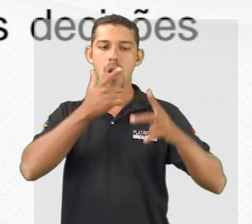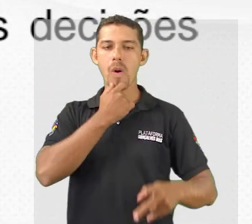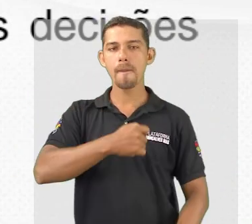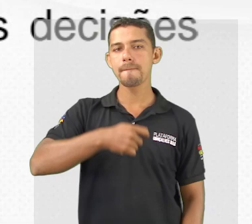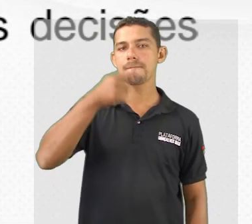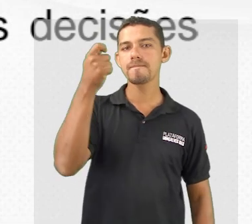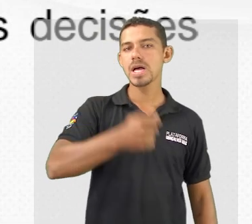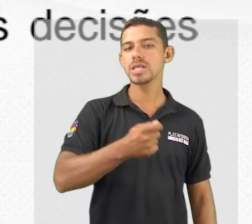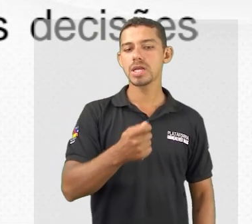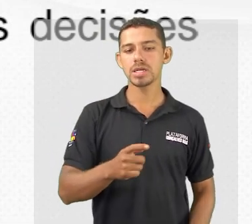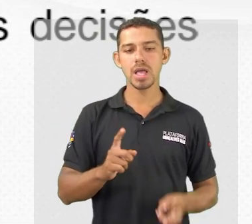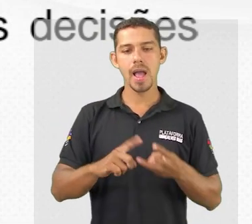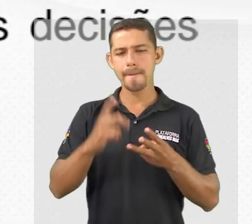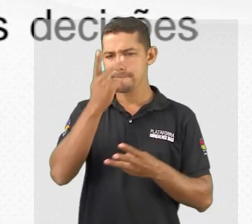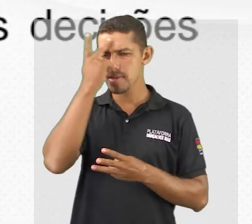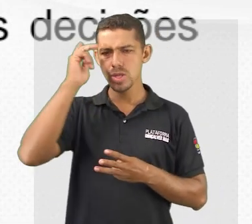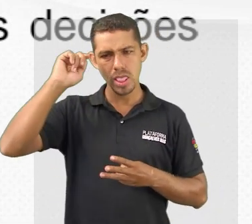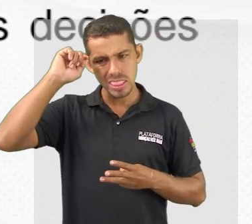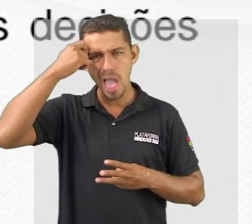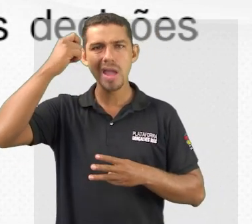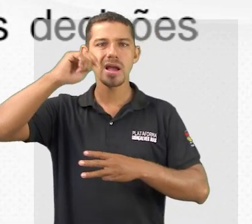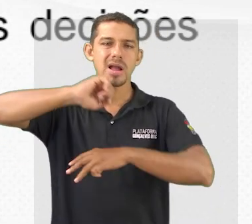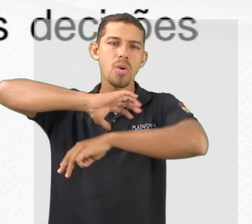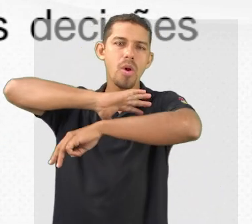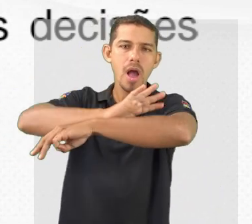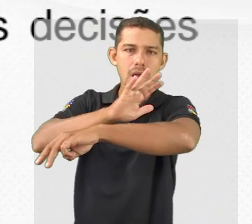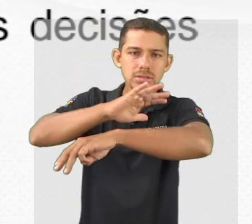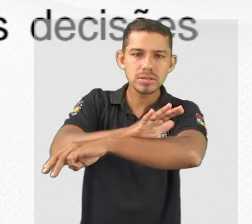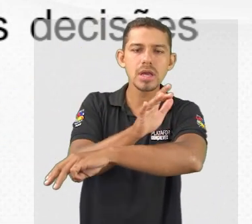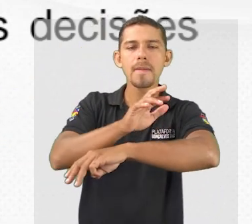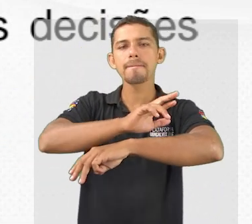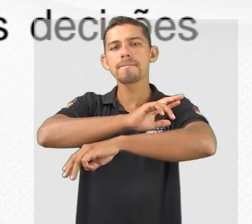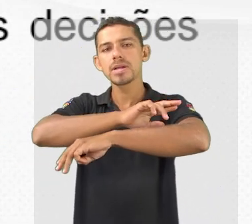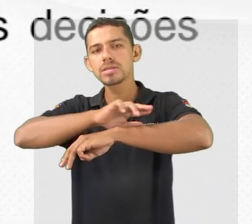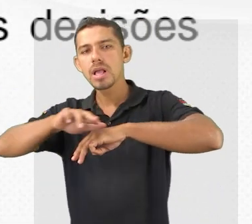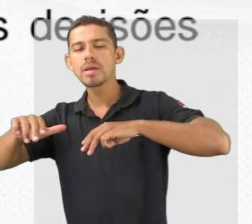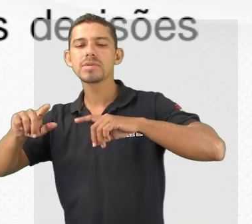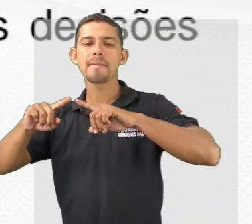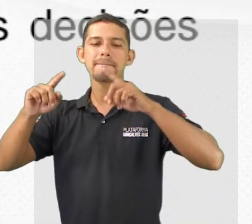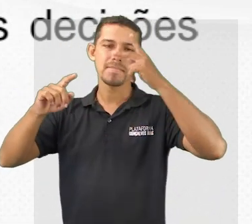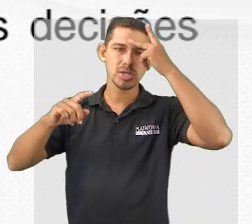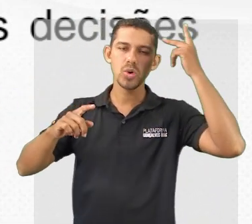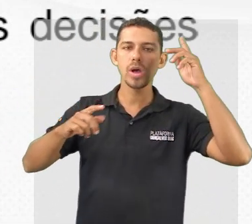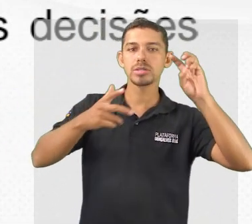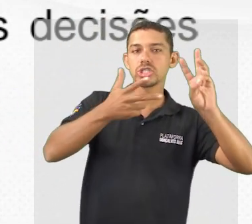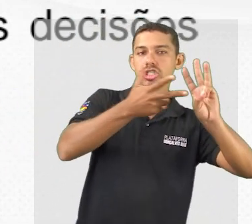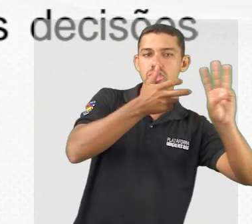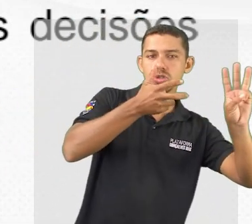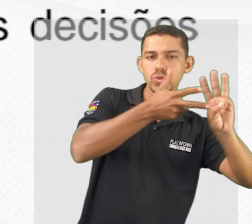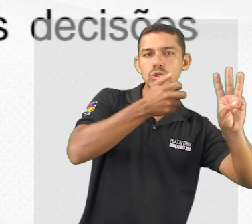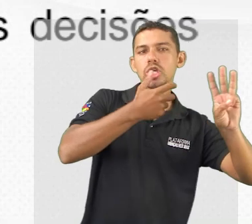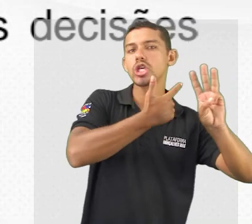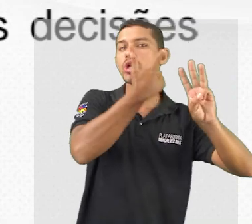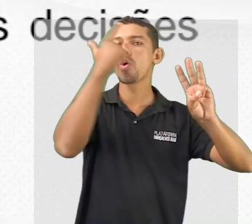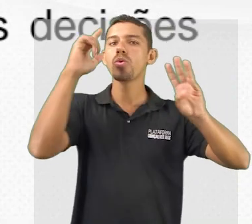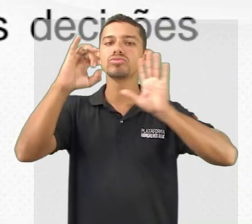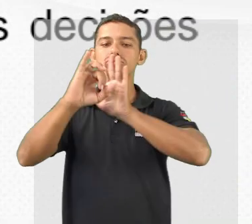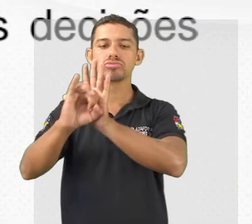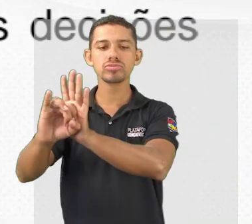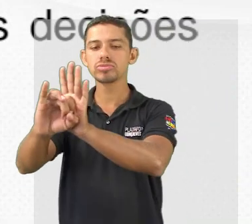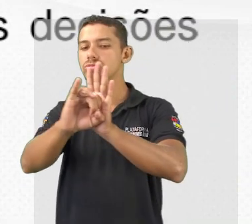patriarcado, pessoas negras, como é o caso do racismo, né? E não só pessoas negras, como pessoas indígenas e com outras